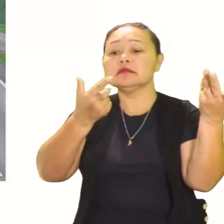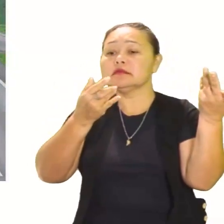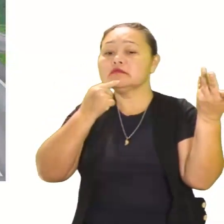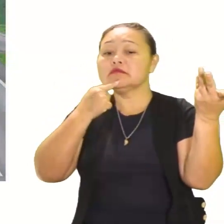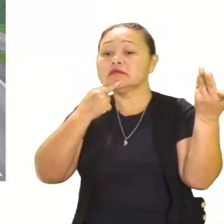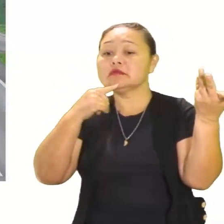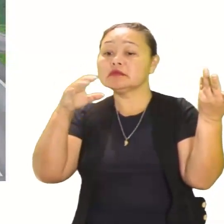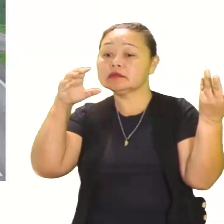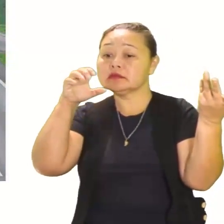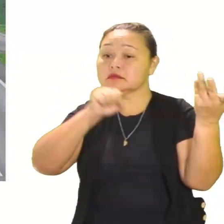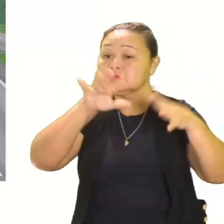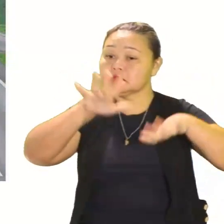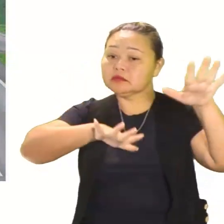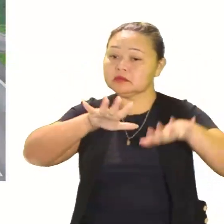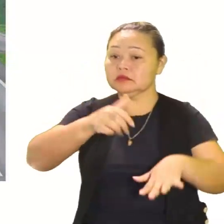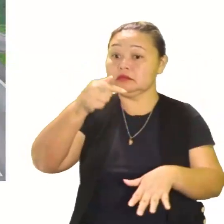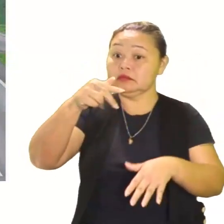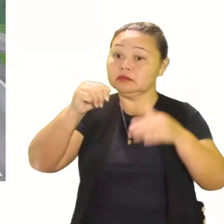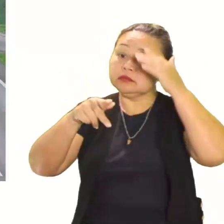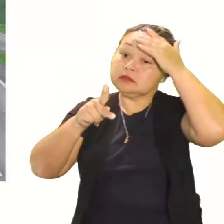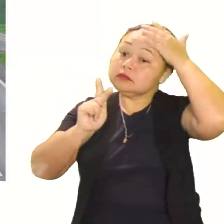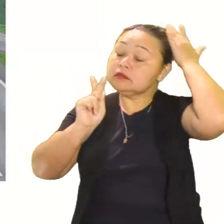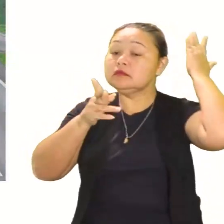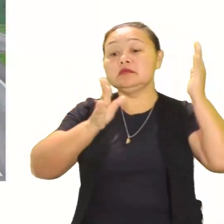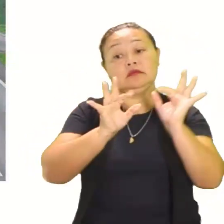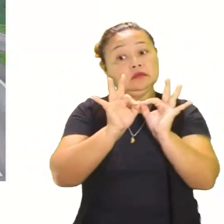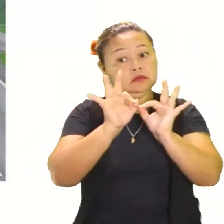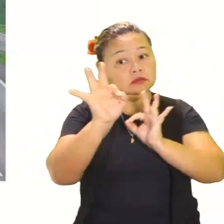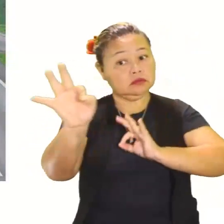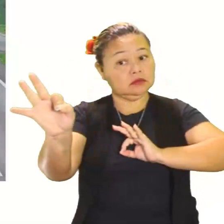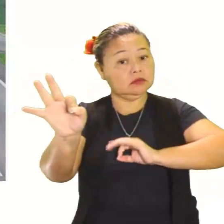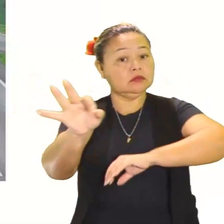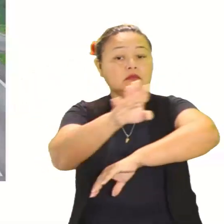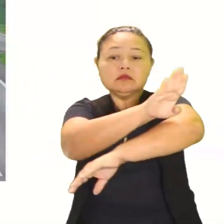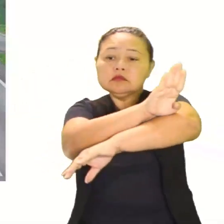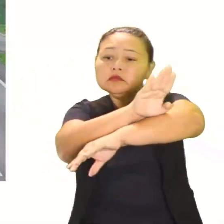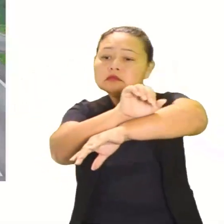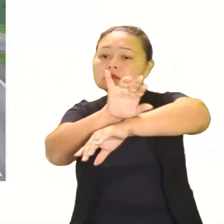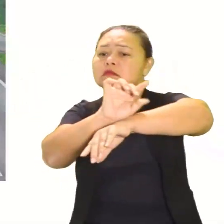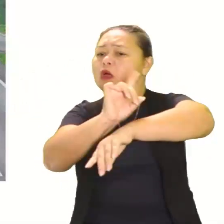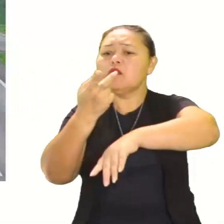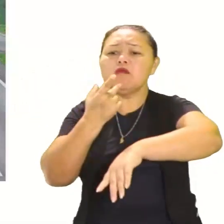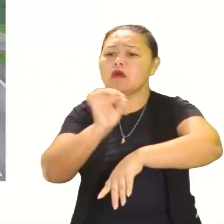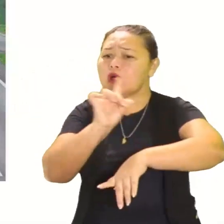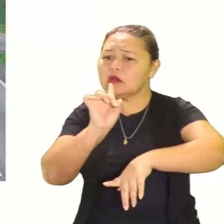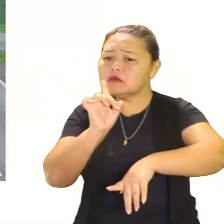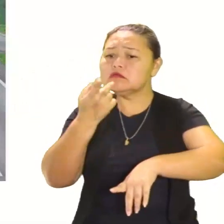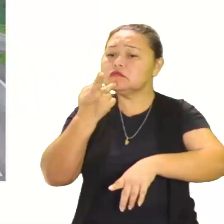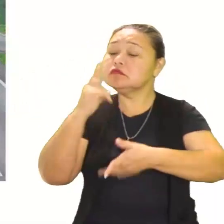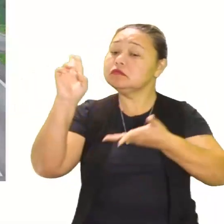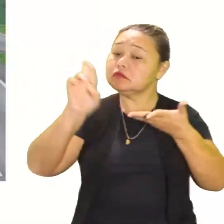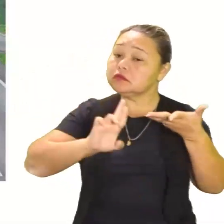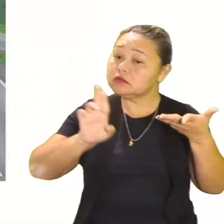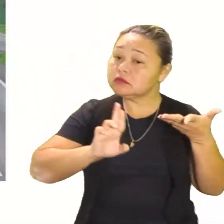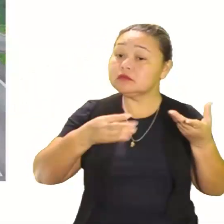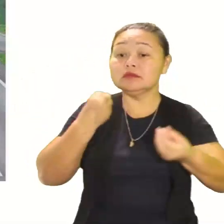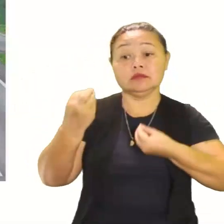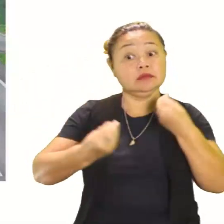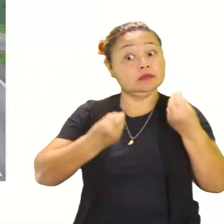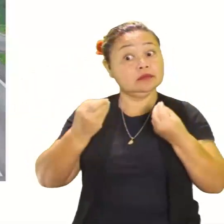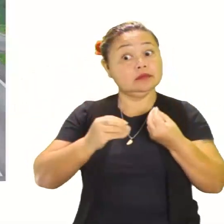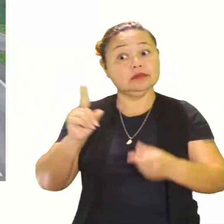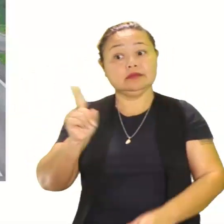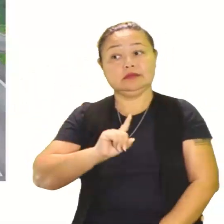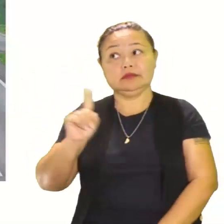com uma velocidade de mais ou menos 70 km por hora numa rodovia. Beleza. É simples assim? Só dizer isso já nos resolve a situação? Como é que